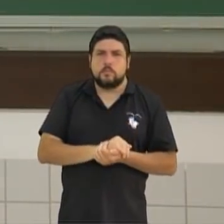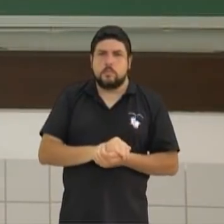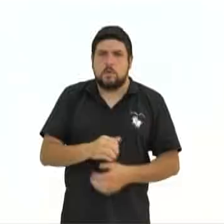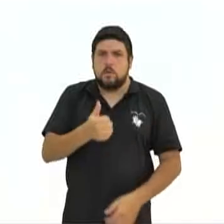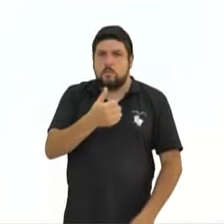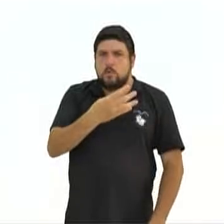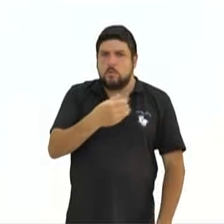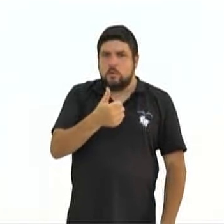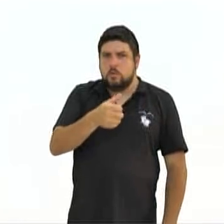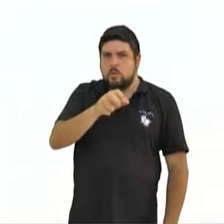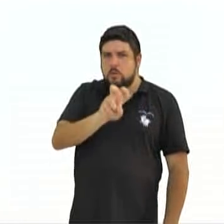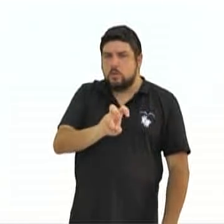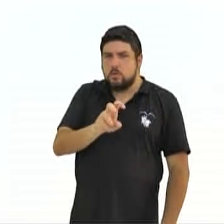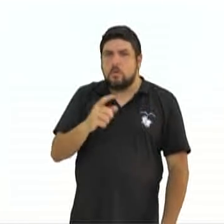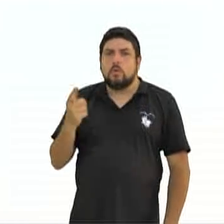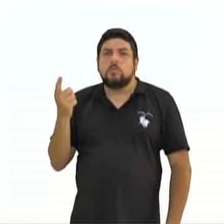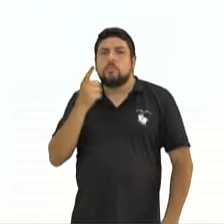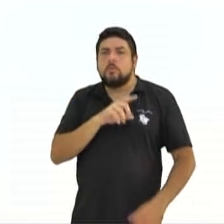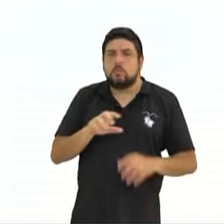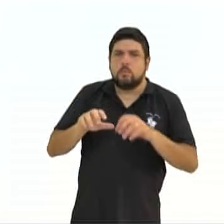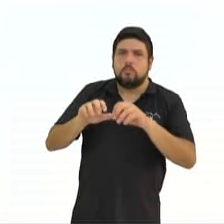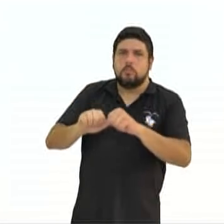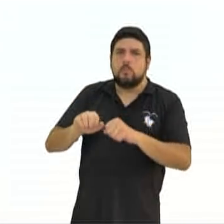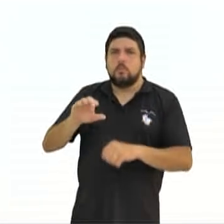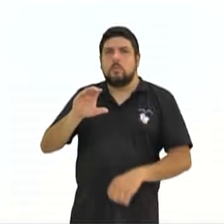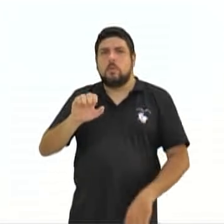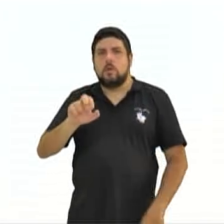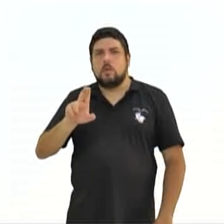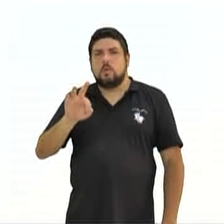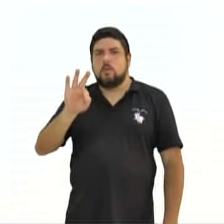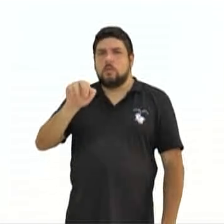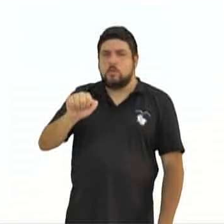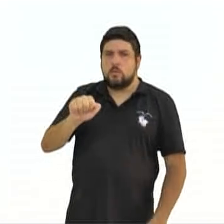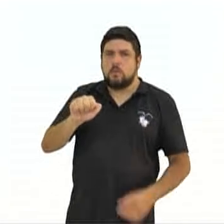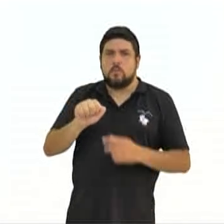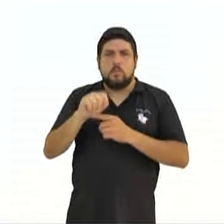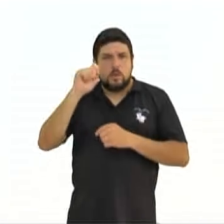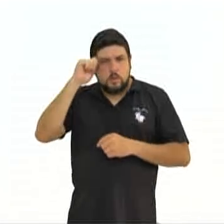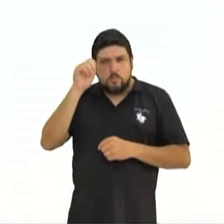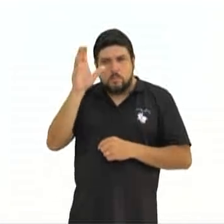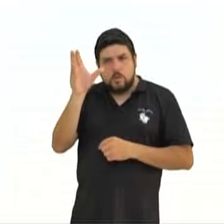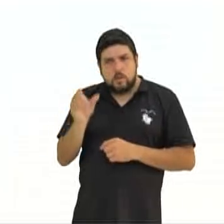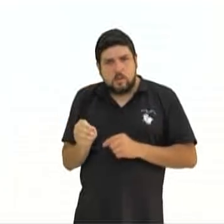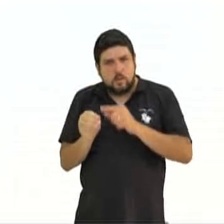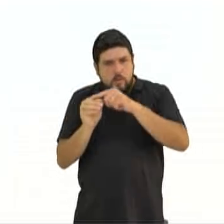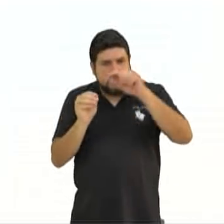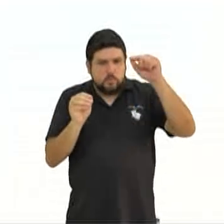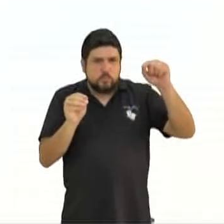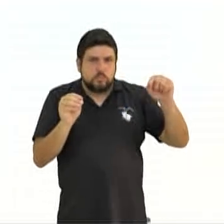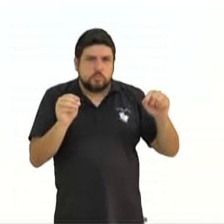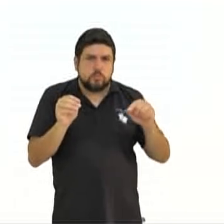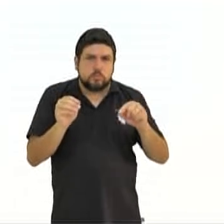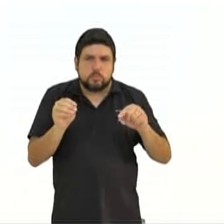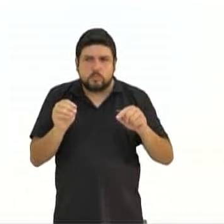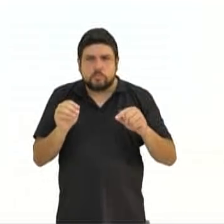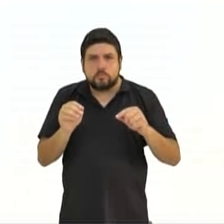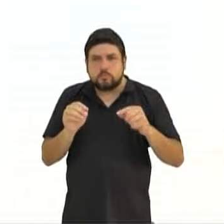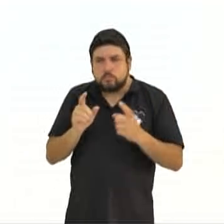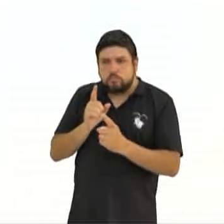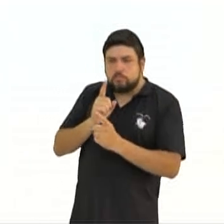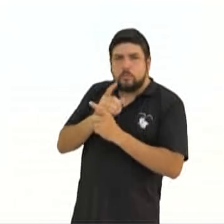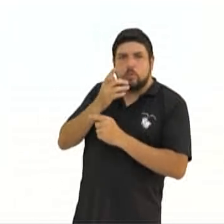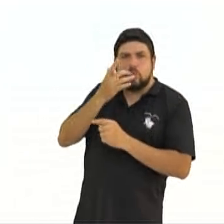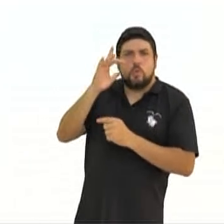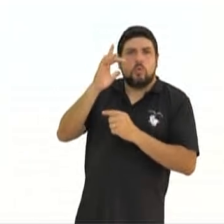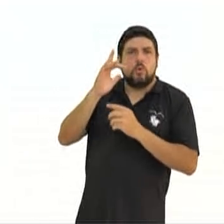portugueses conquistaram Ceuta, no noroeste da África. Foi uma grande conquista, eles procuravam o ouro de lá. Infelizmente, quando eles conquistaram o ouro, foi para